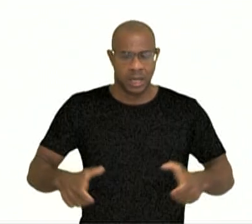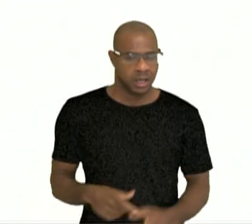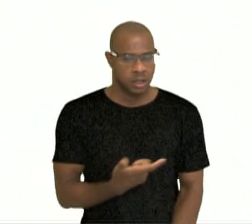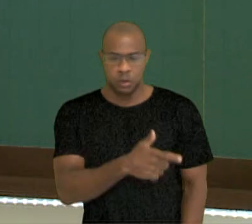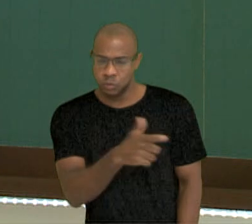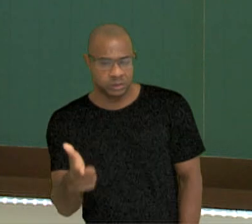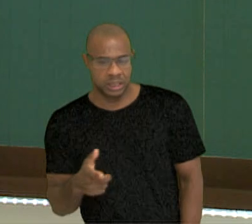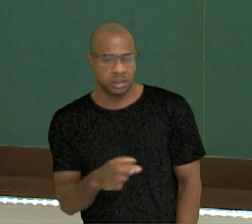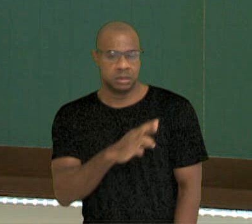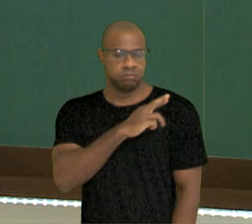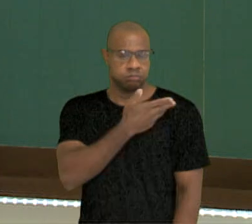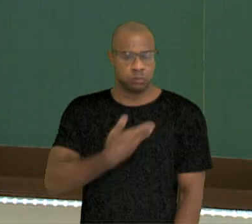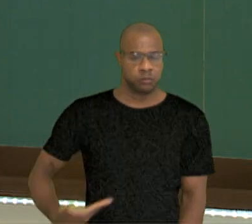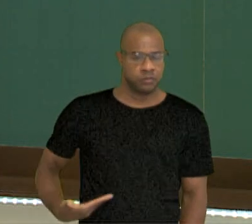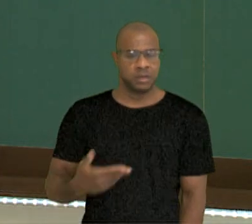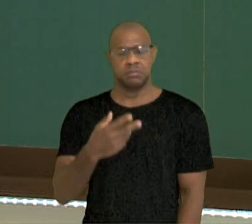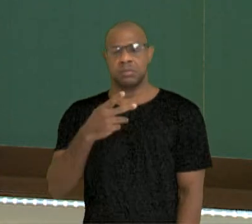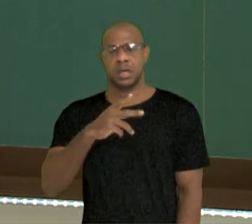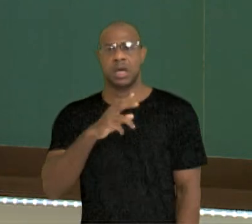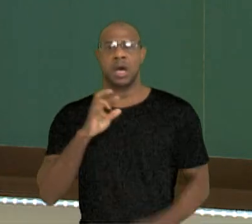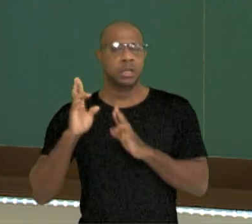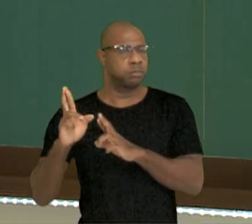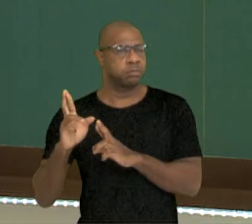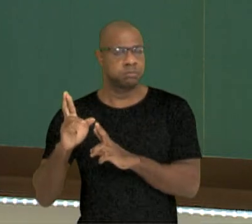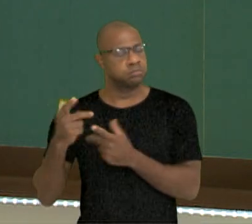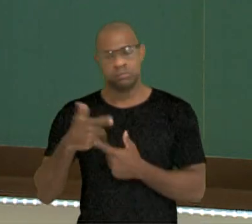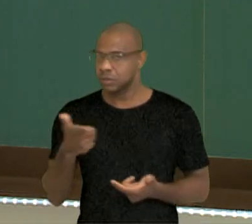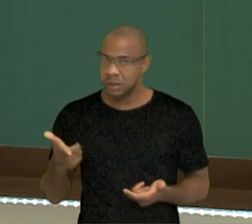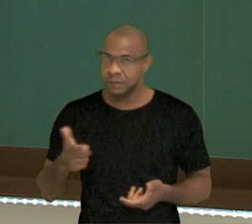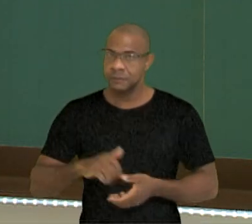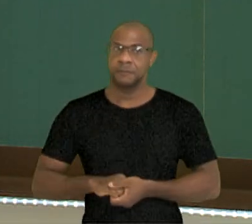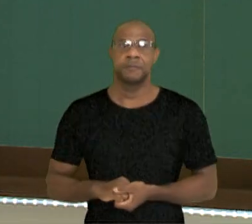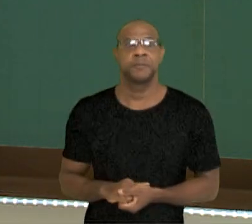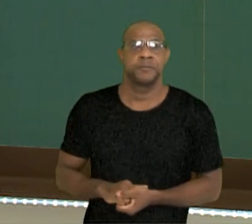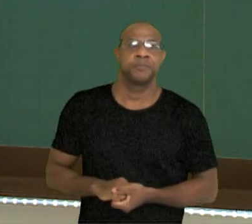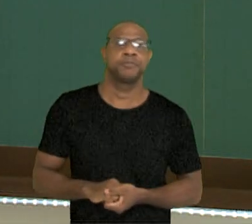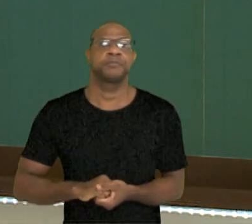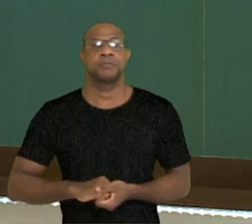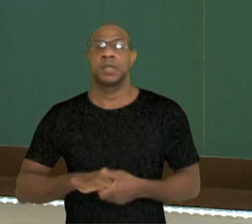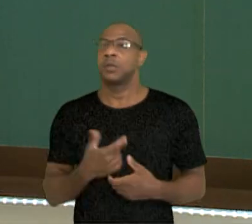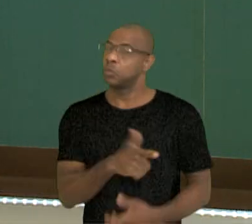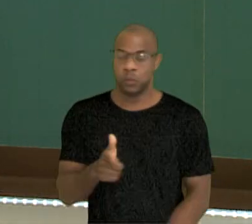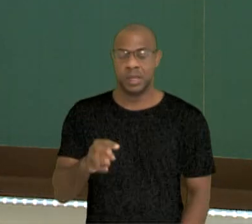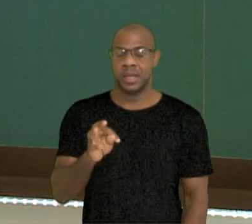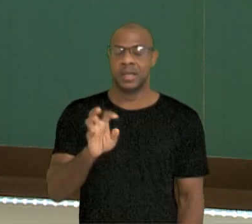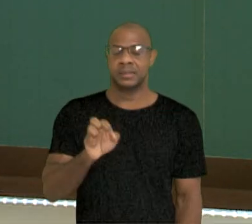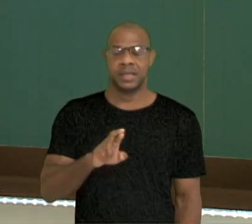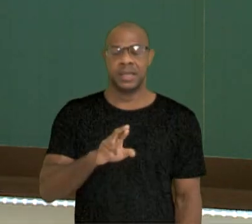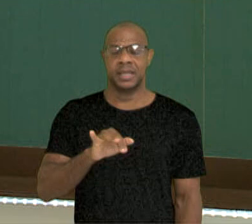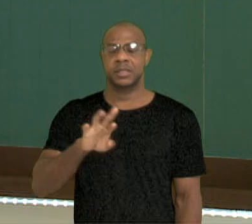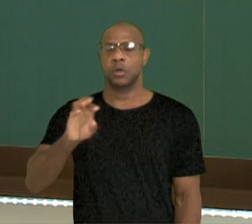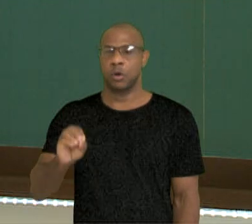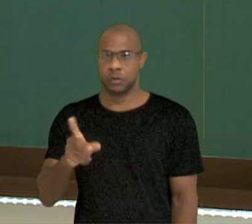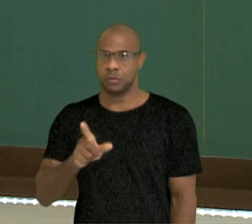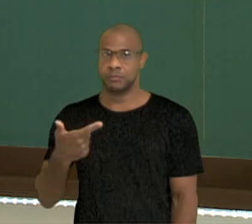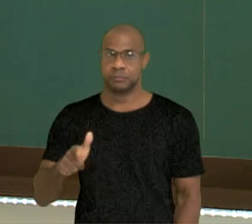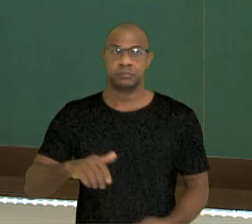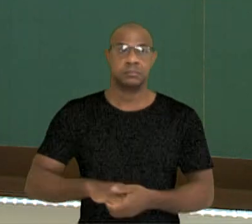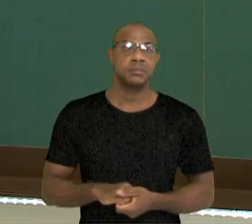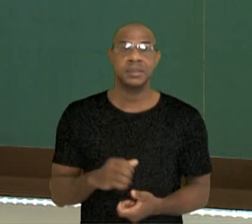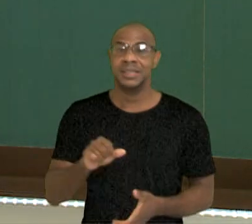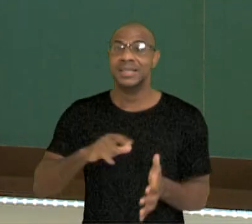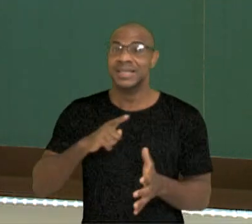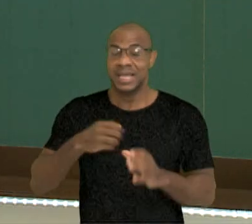governo responsável por aquela área, aí normalmente eu não uso o termo território. Mas quando eu uso ele? Quando eu tenho